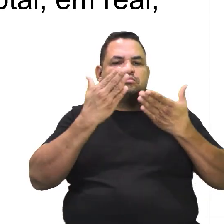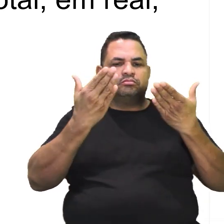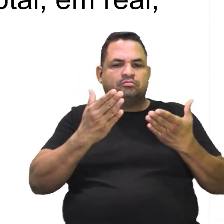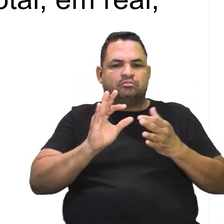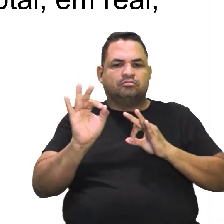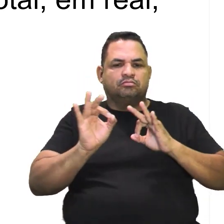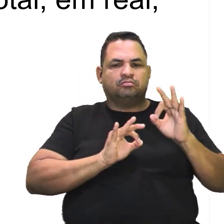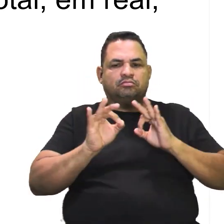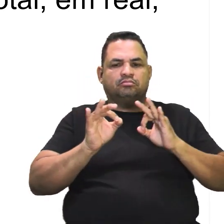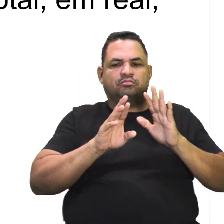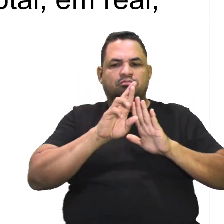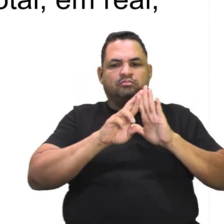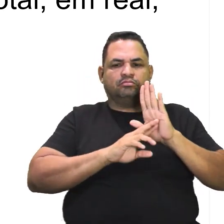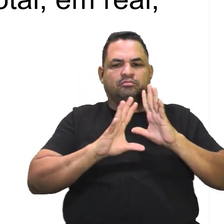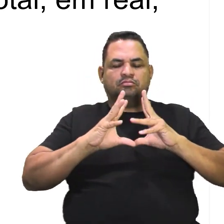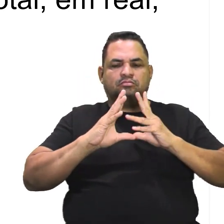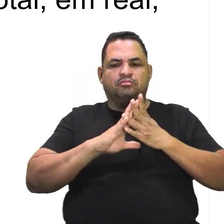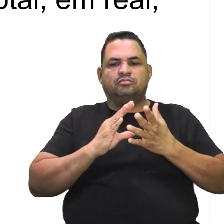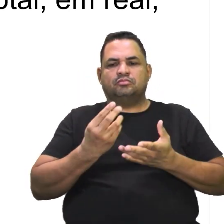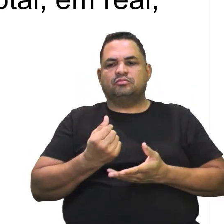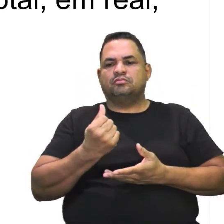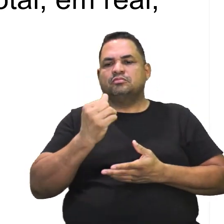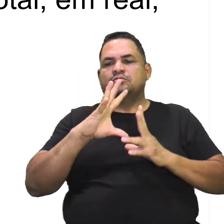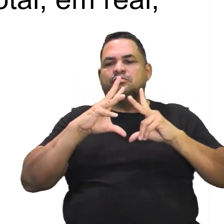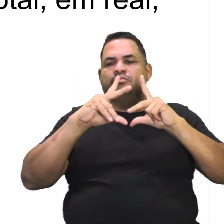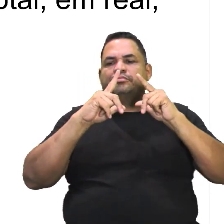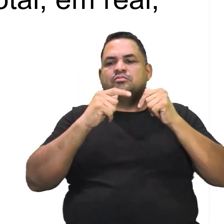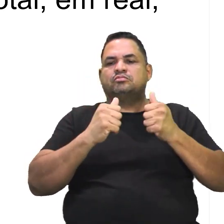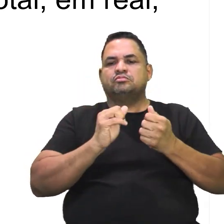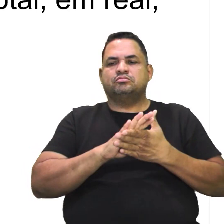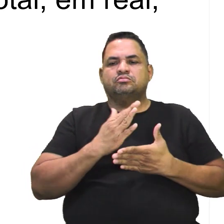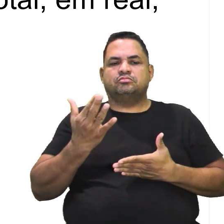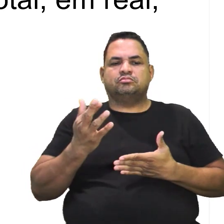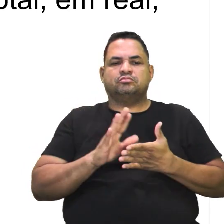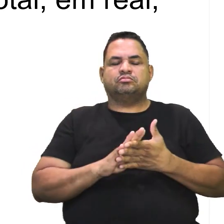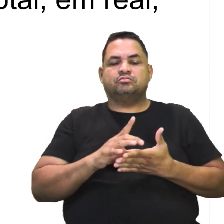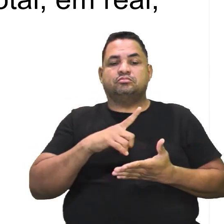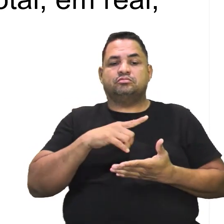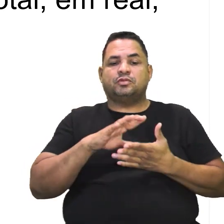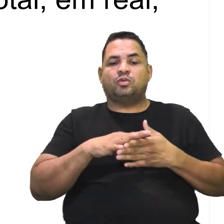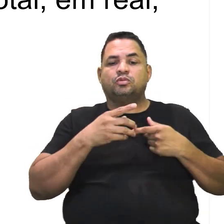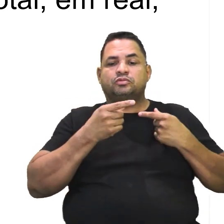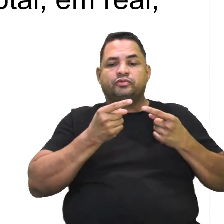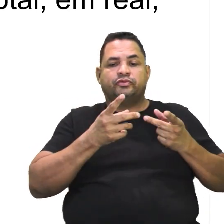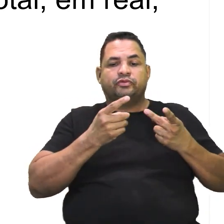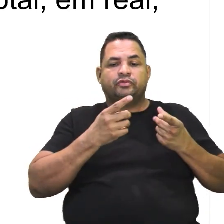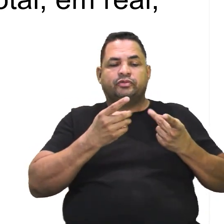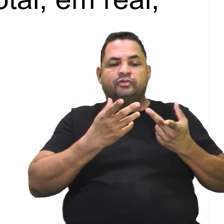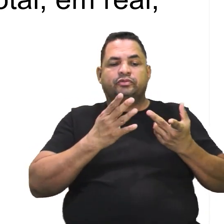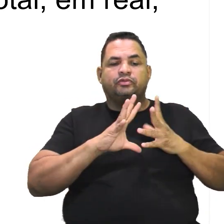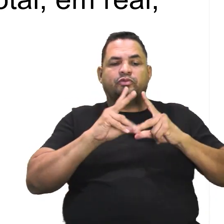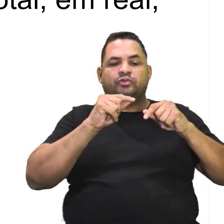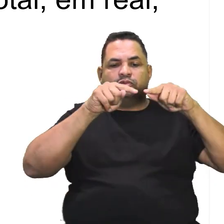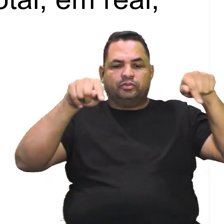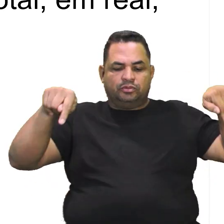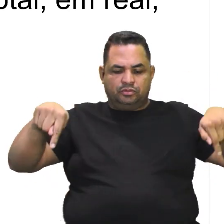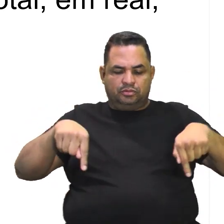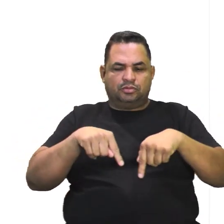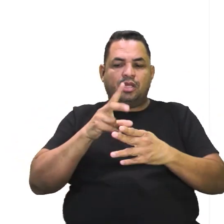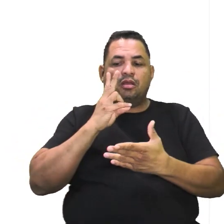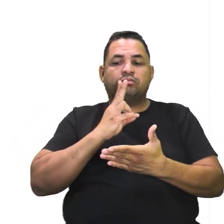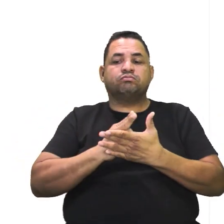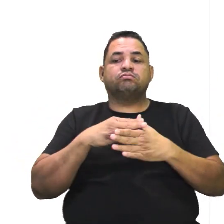condições estabelecidas, o valor total em real obtido pelo fazendeiro com a venda de todos os terrenos